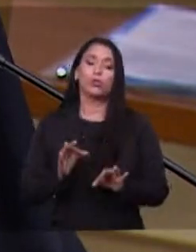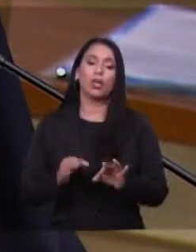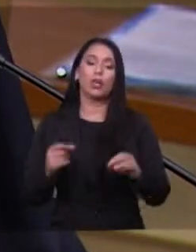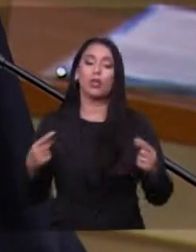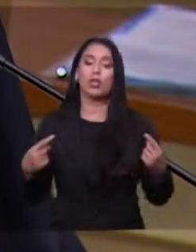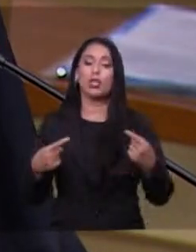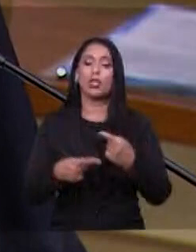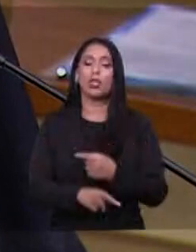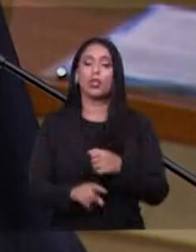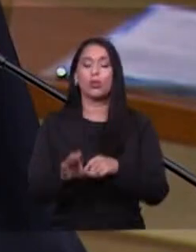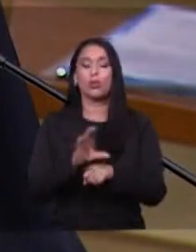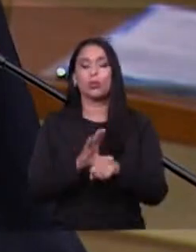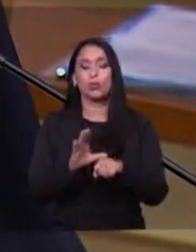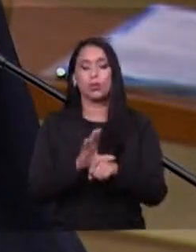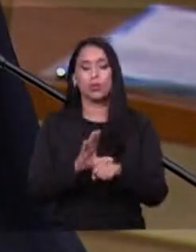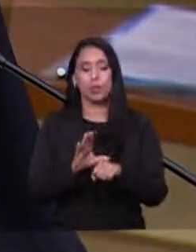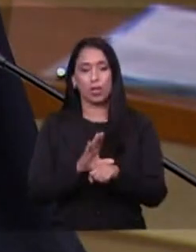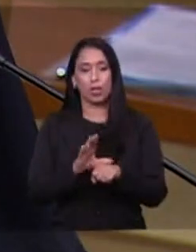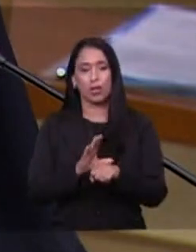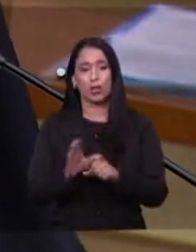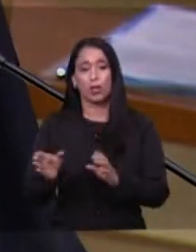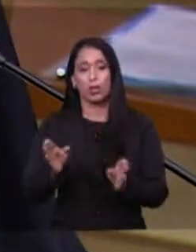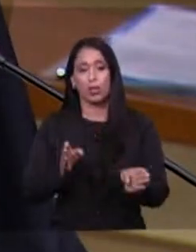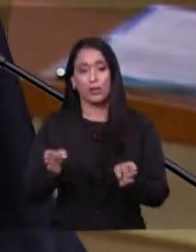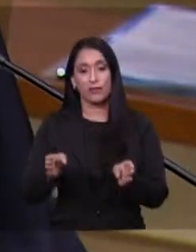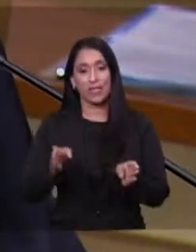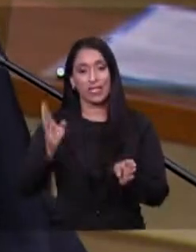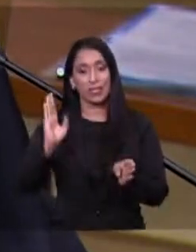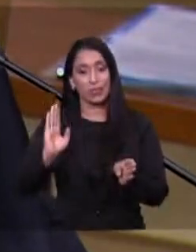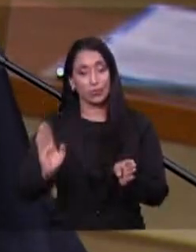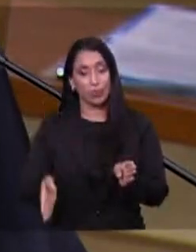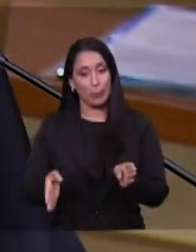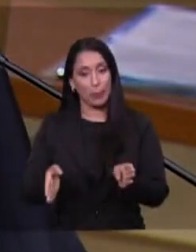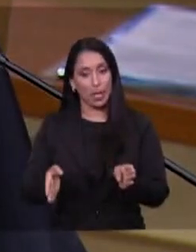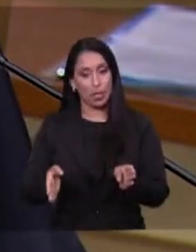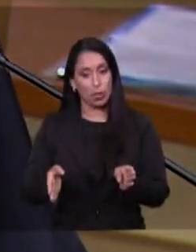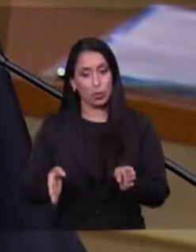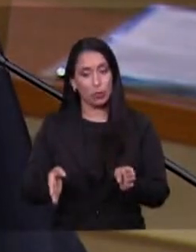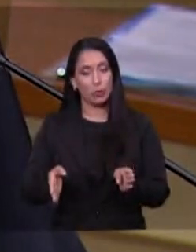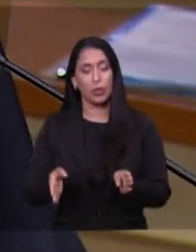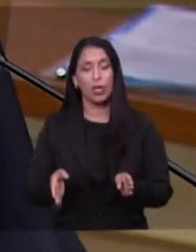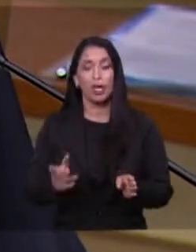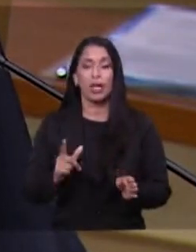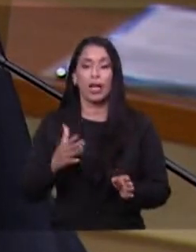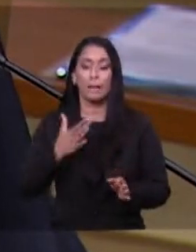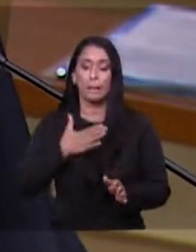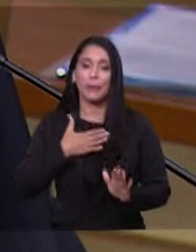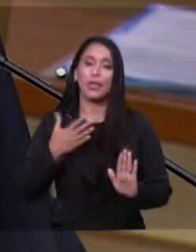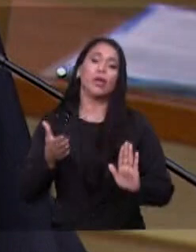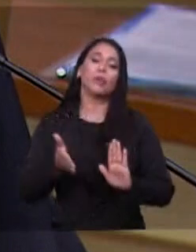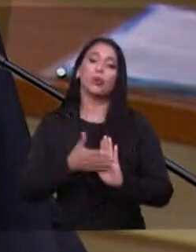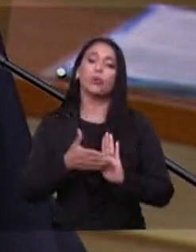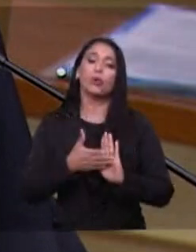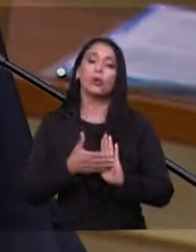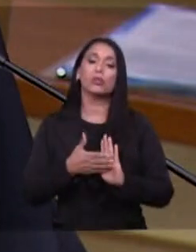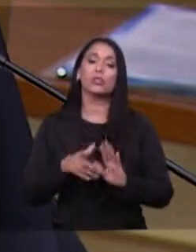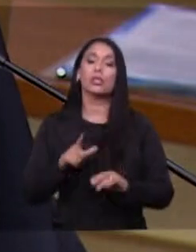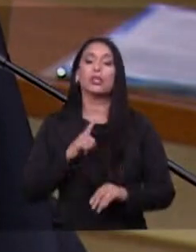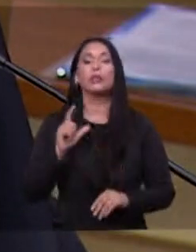declararam inconstitucional a possibilidade da fixação do prazo. Então, eu trago uma proposta,